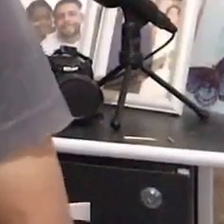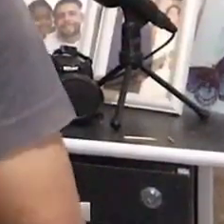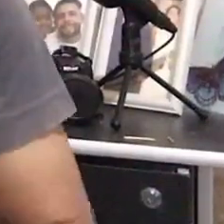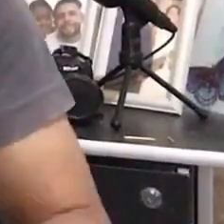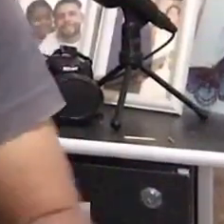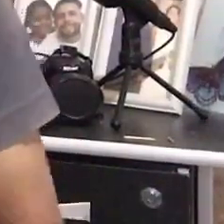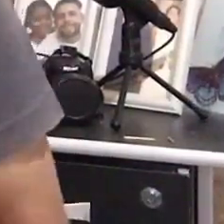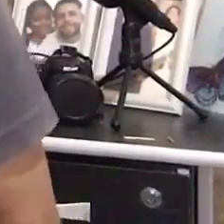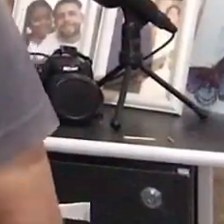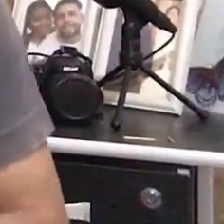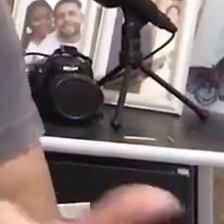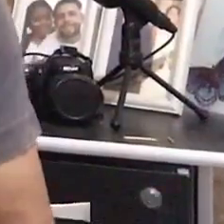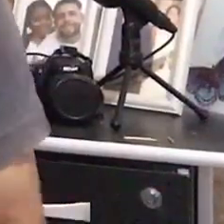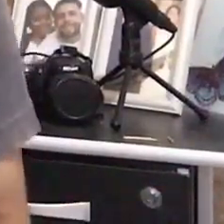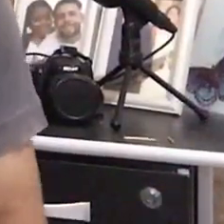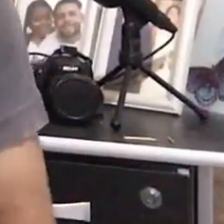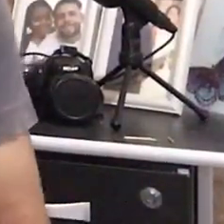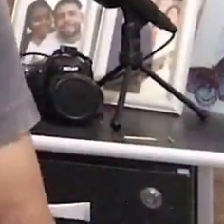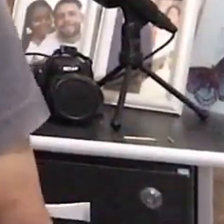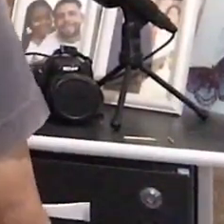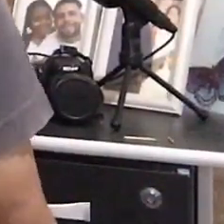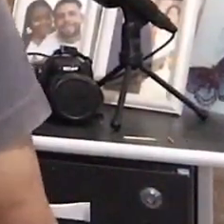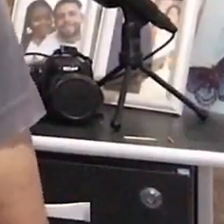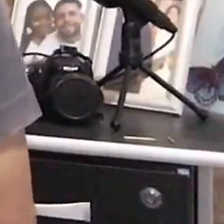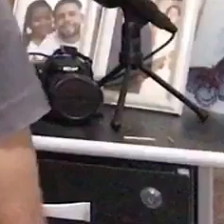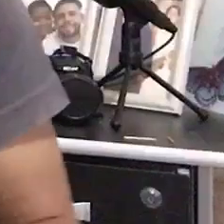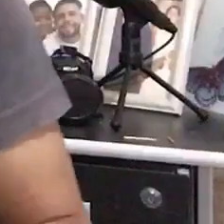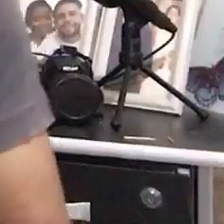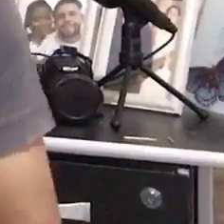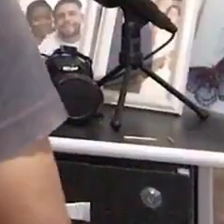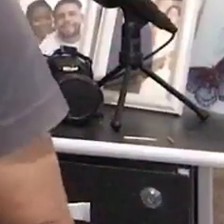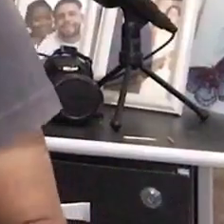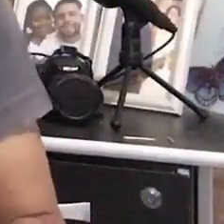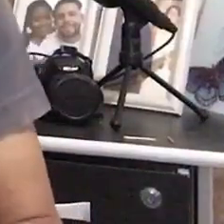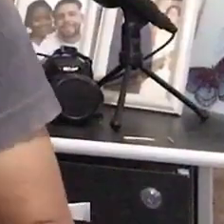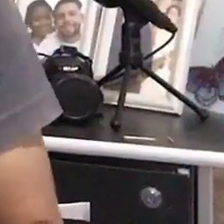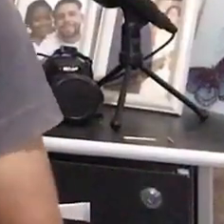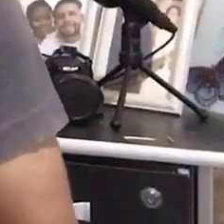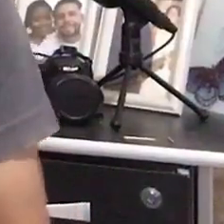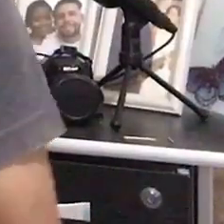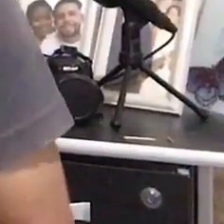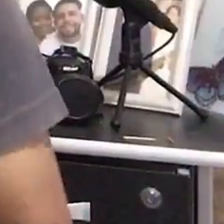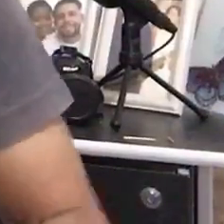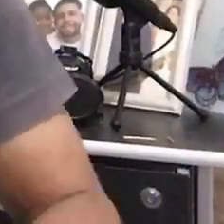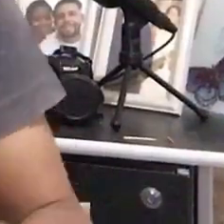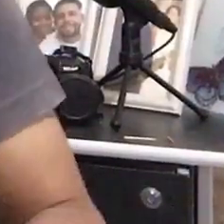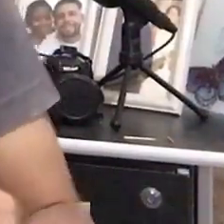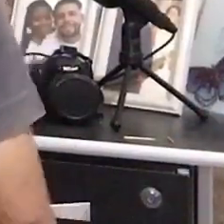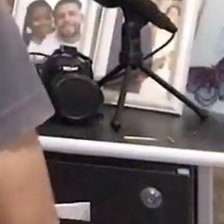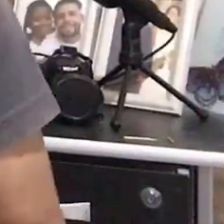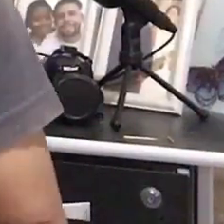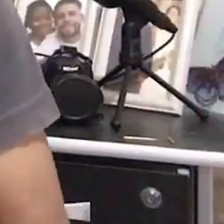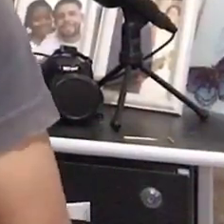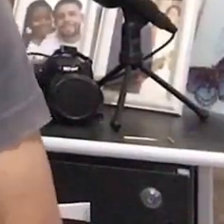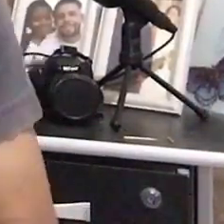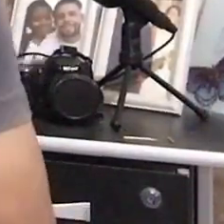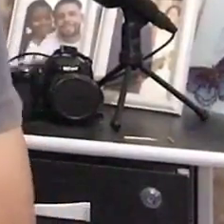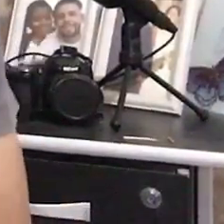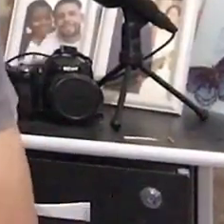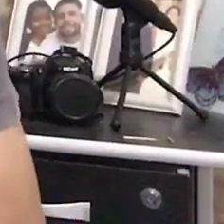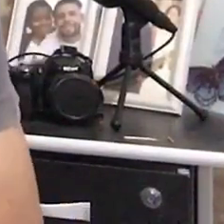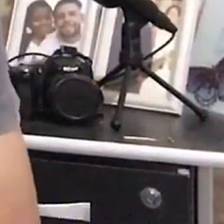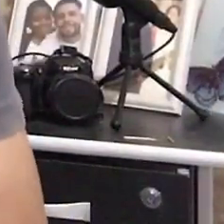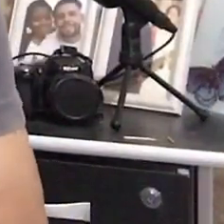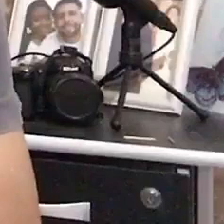até o momento dois ministros votaram a favor dois contra e falta os outros ministros vota ainda para saber como é que vai ficar a situação